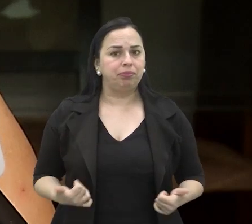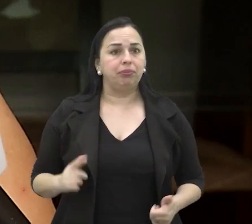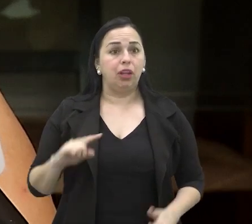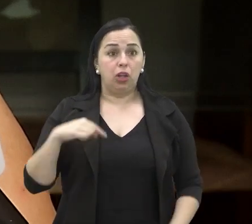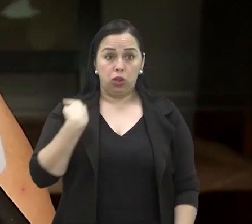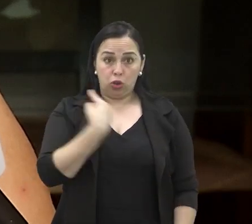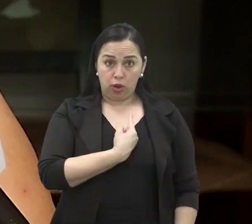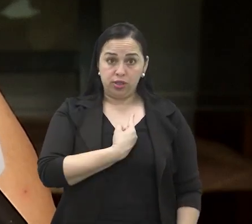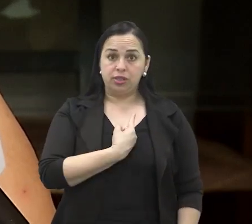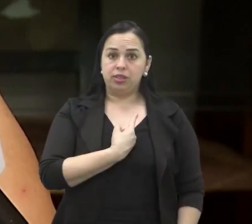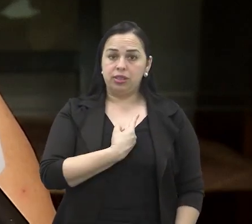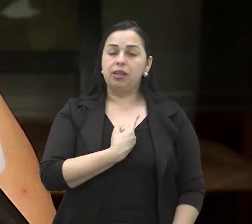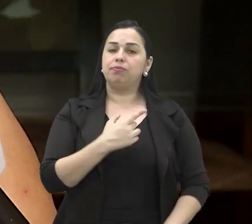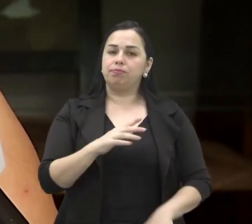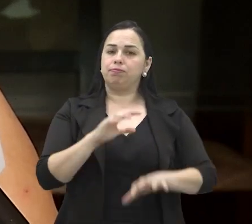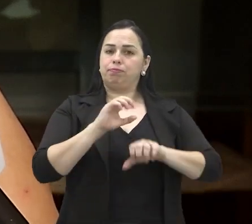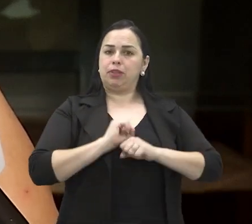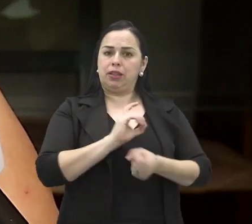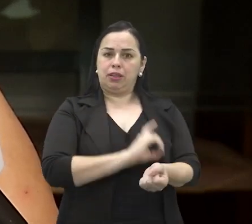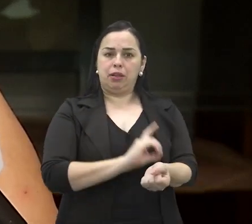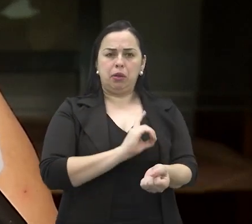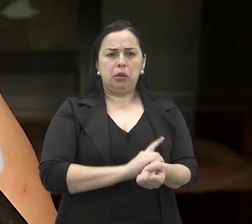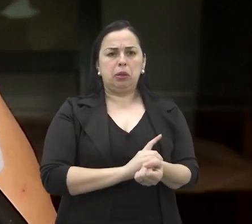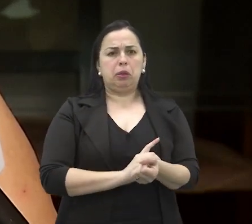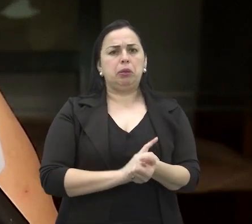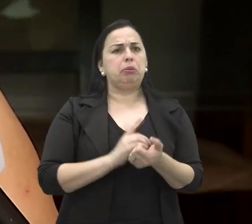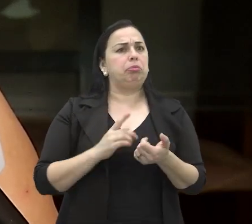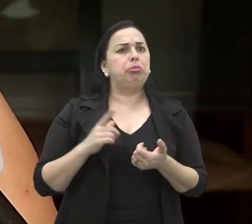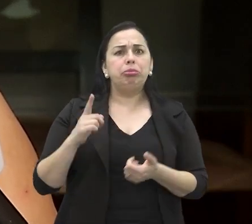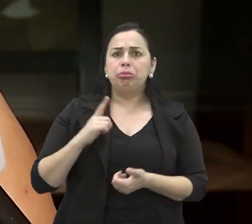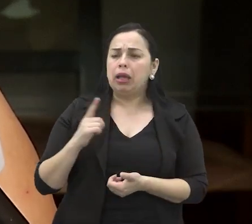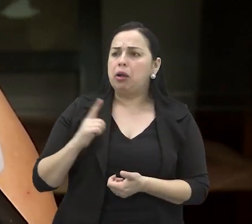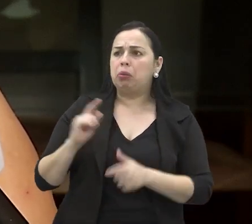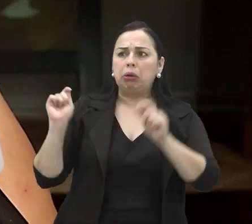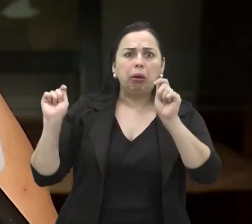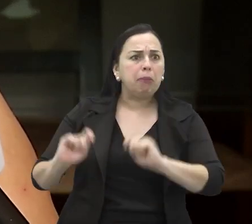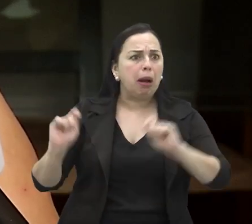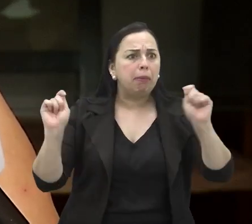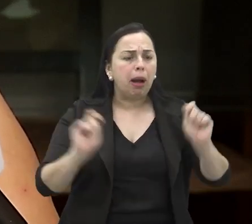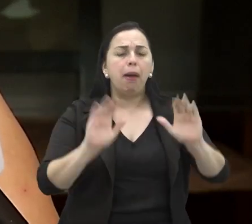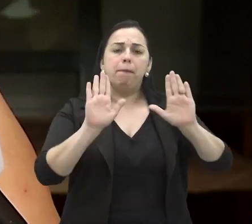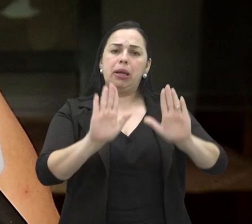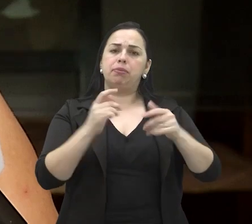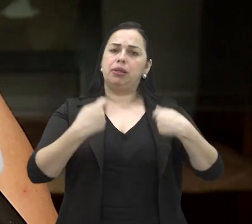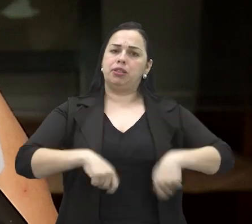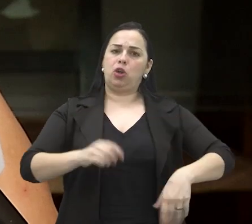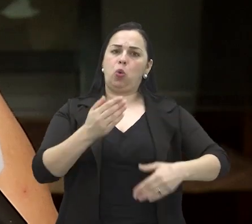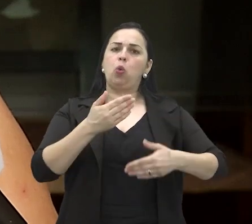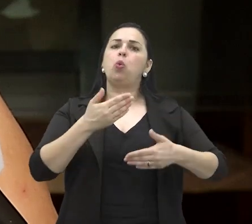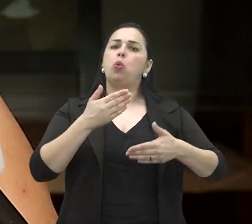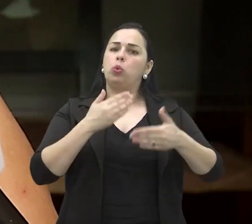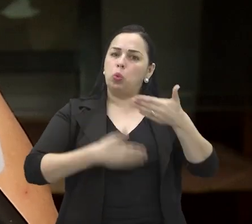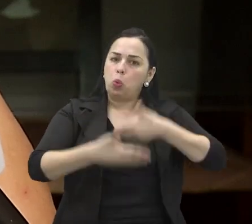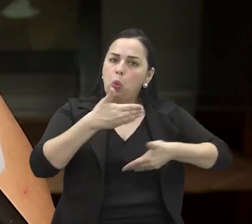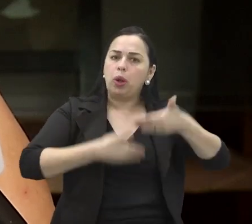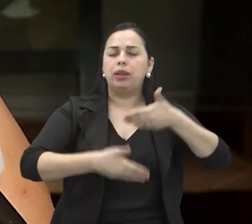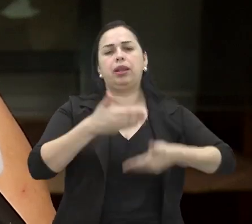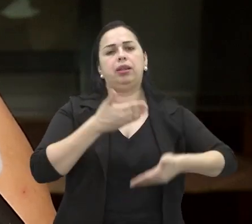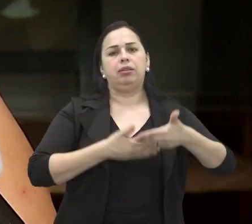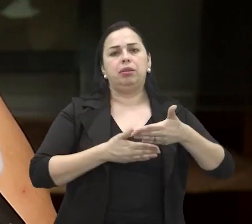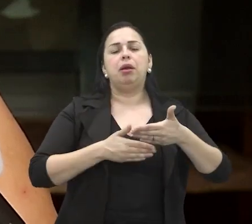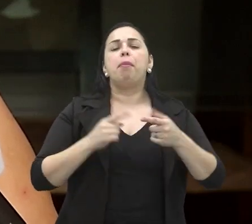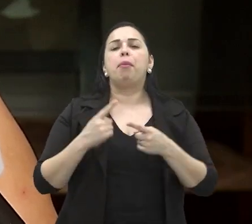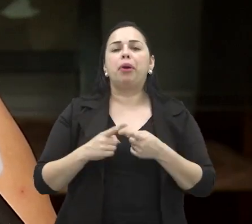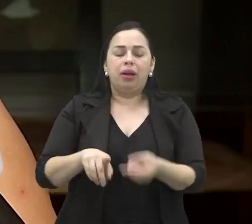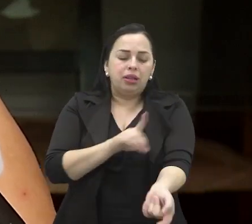nossa mão. Então é o cuidado, porque ele é traiçoeiro, ele é lento e as consequências que a gente vê de muitas pessoas